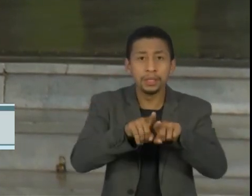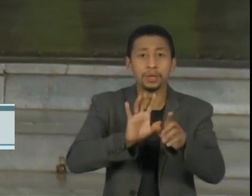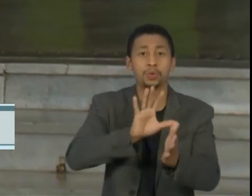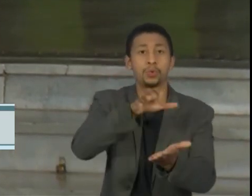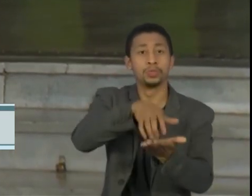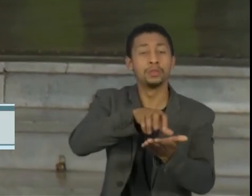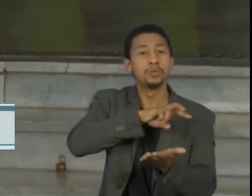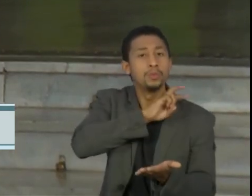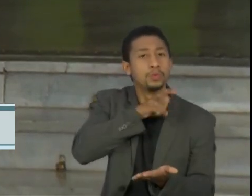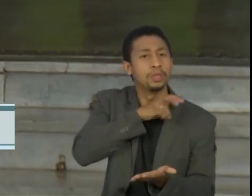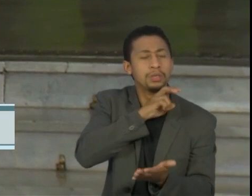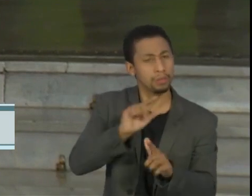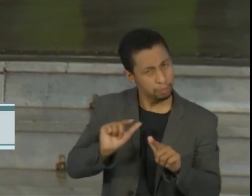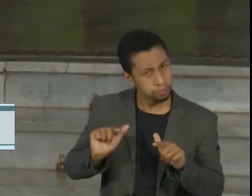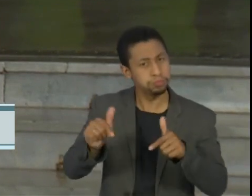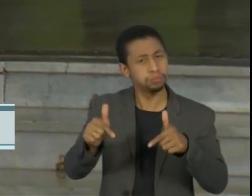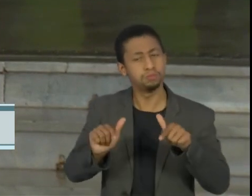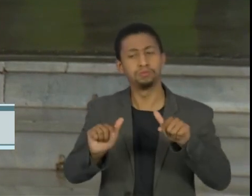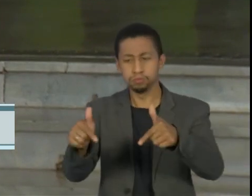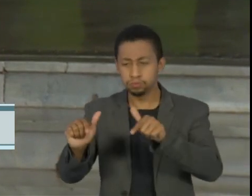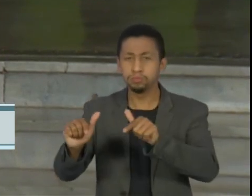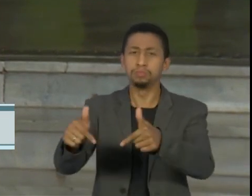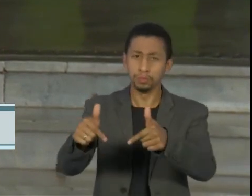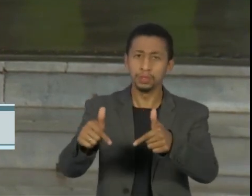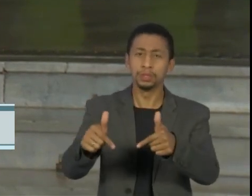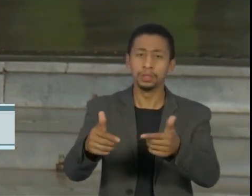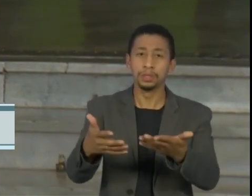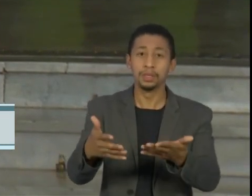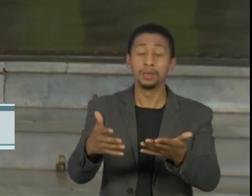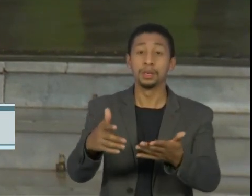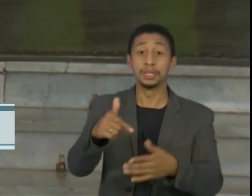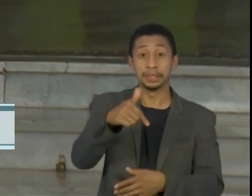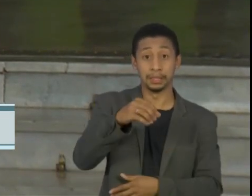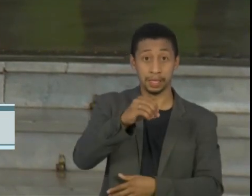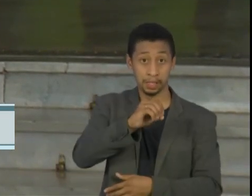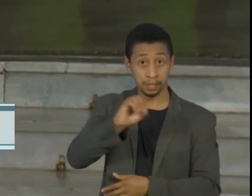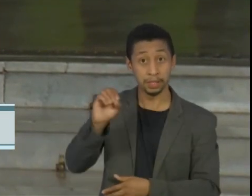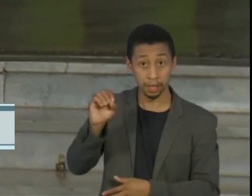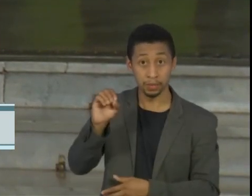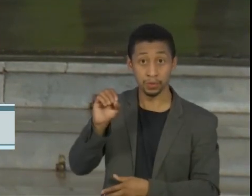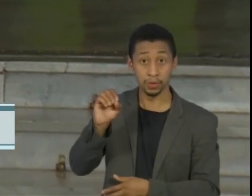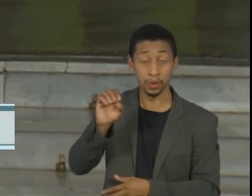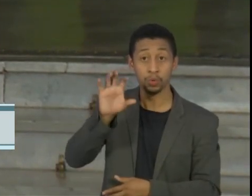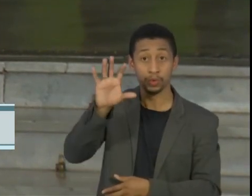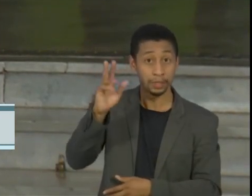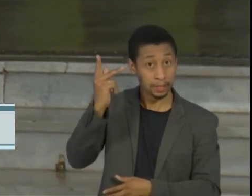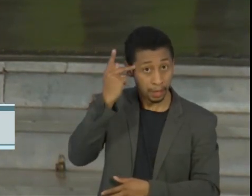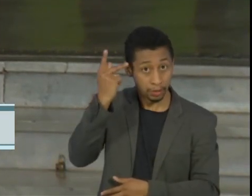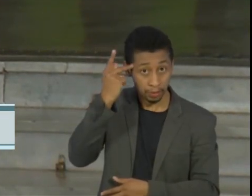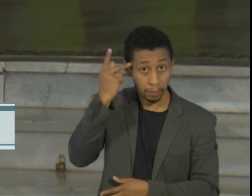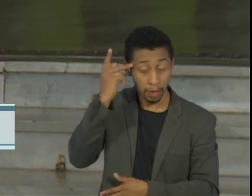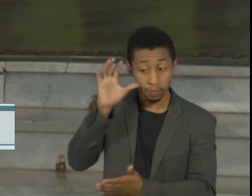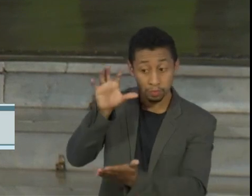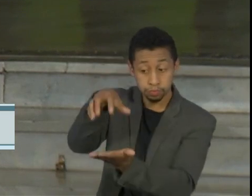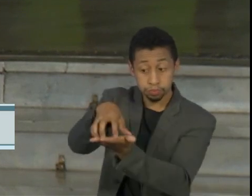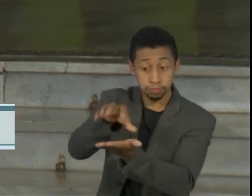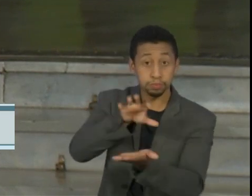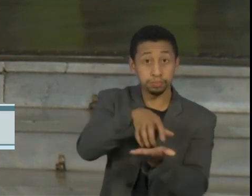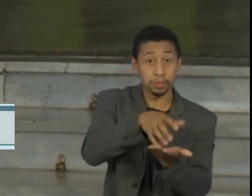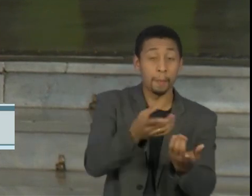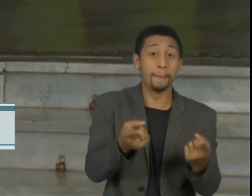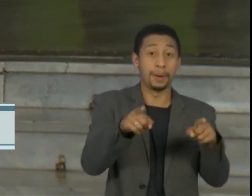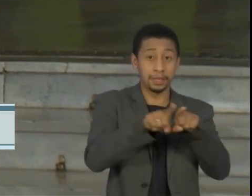esforços, e nós colocamos 7 centros aqui no estado de São Paulo, centros ligados a universidades